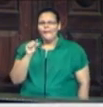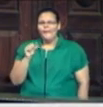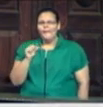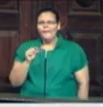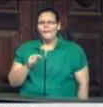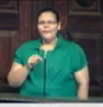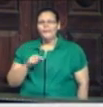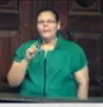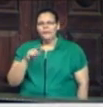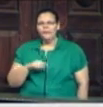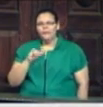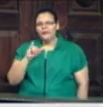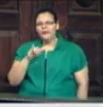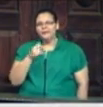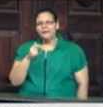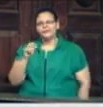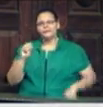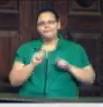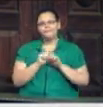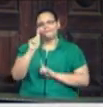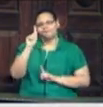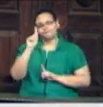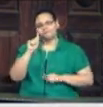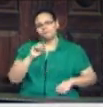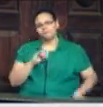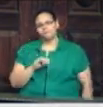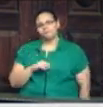variação inflacionária, e ele quer limitar isso.